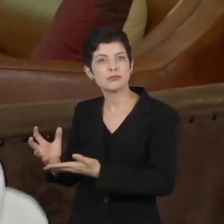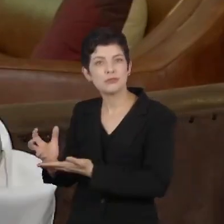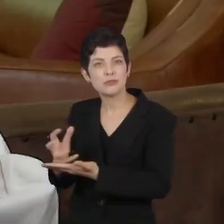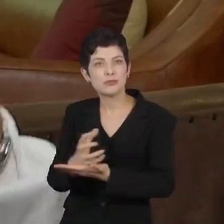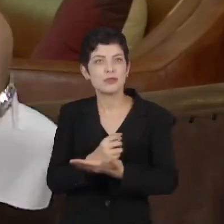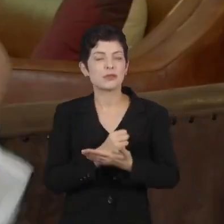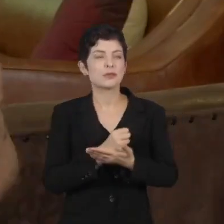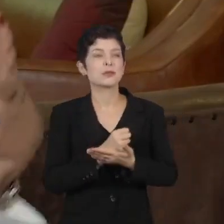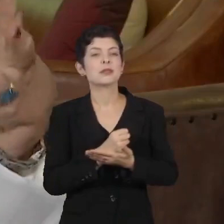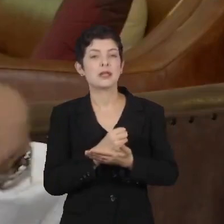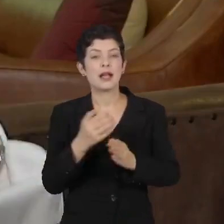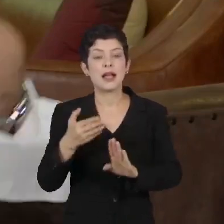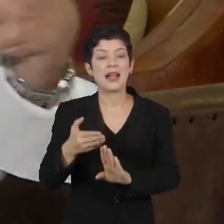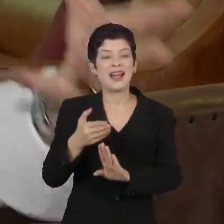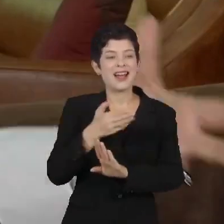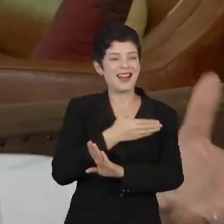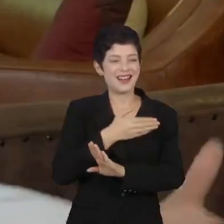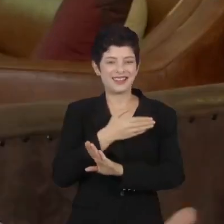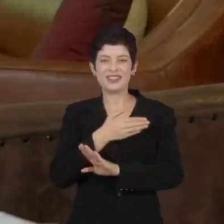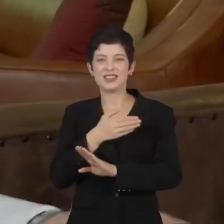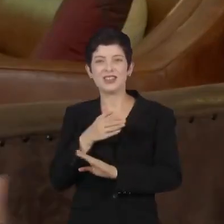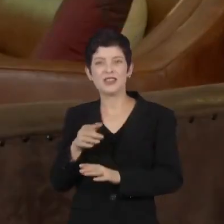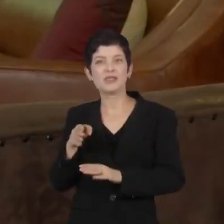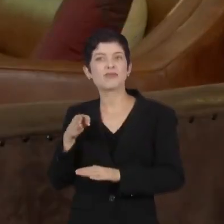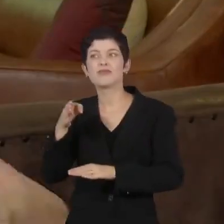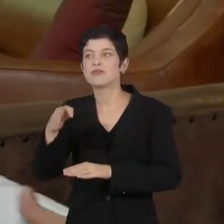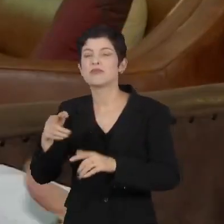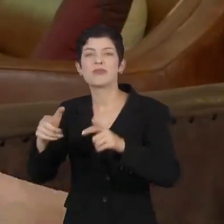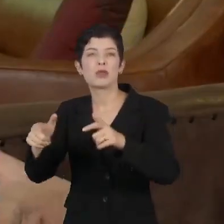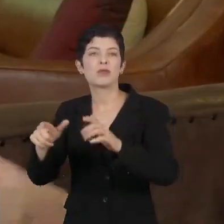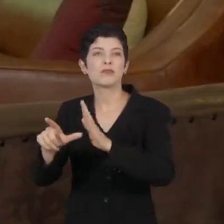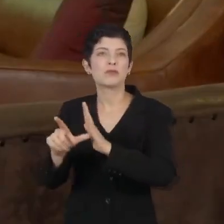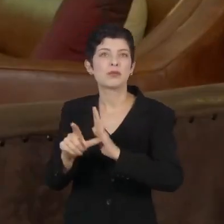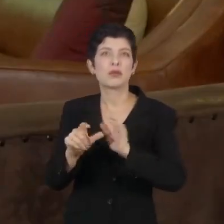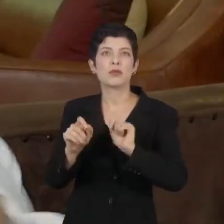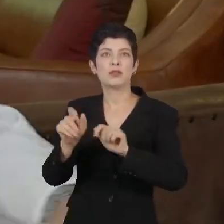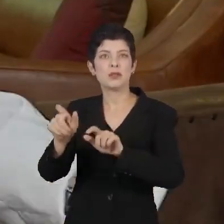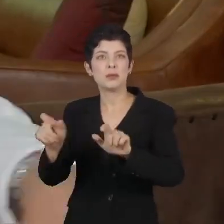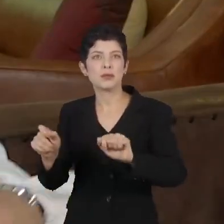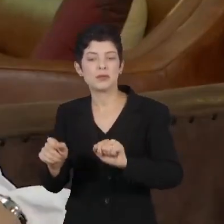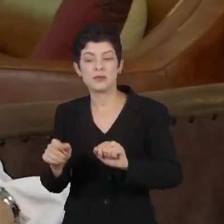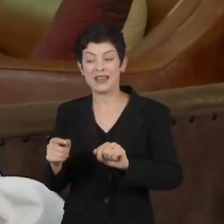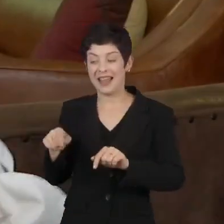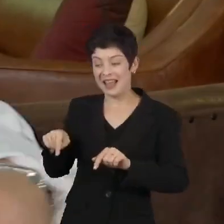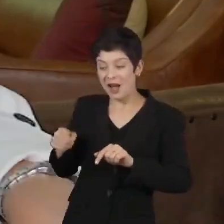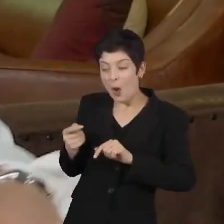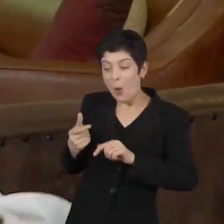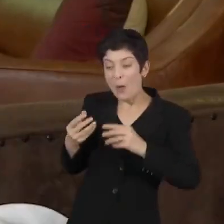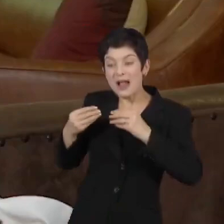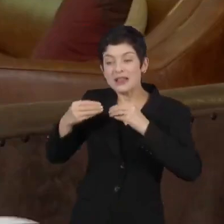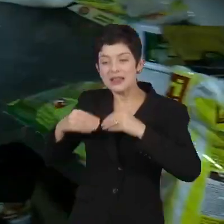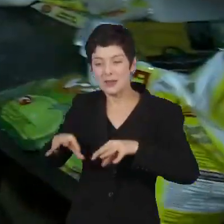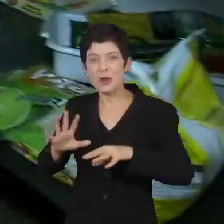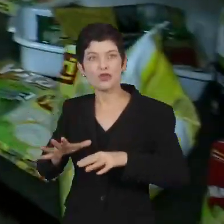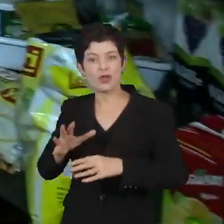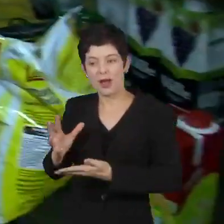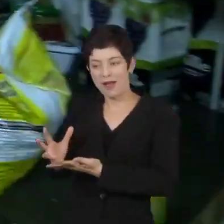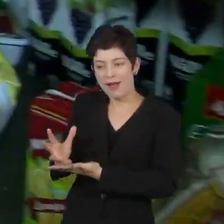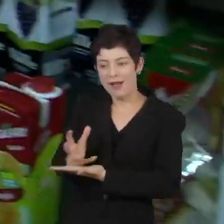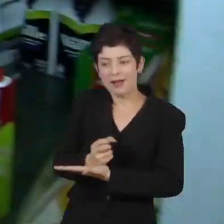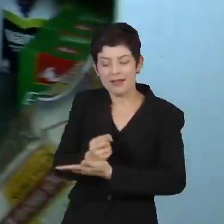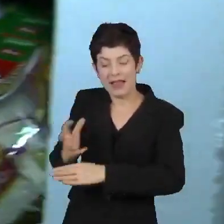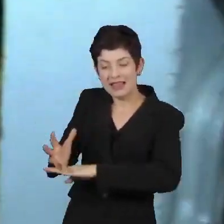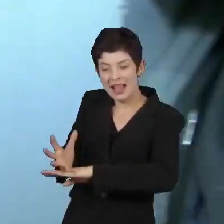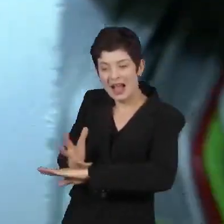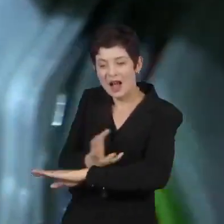é um momento... antes dele ir para o consumidor propriamente dito, né? A gente consegue pegar esse alimento que seria desperdiçado ali, já na colheita. Hoje,